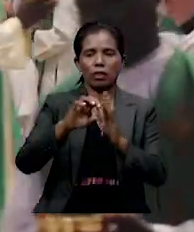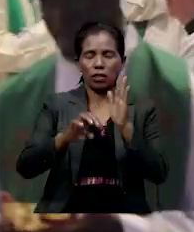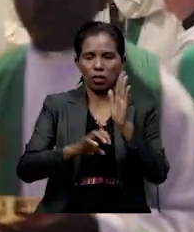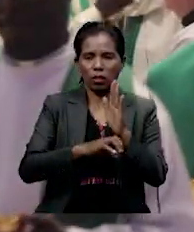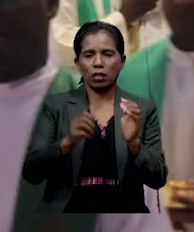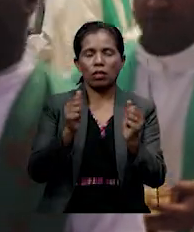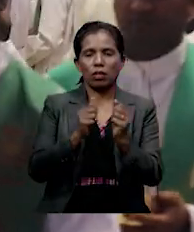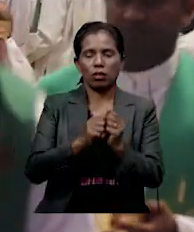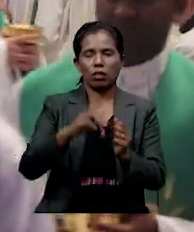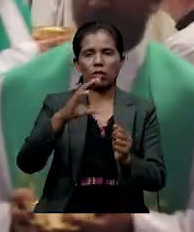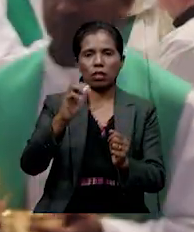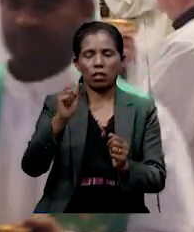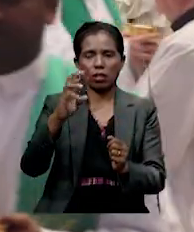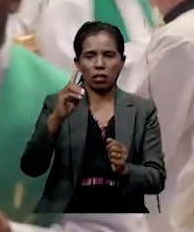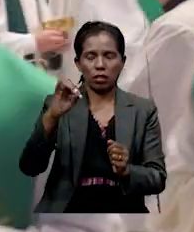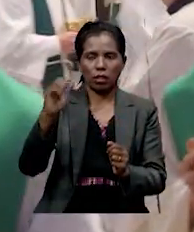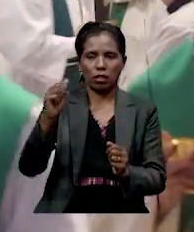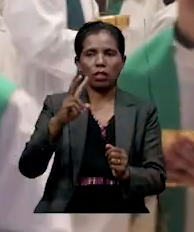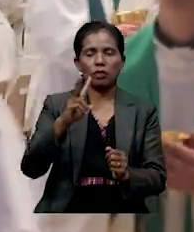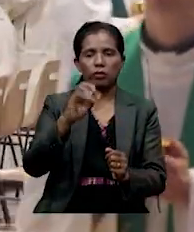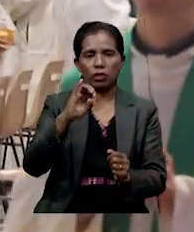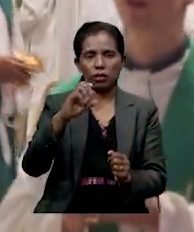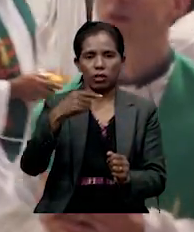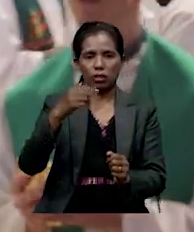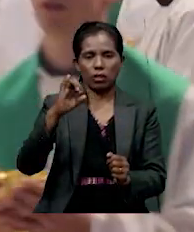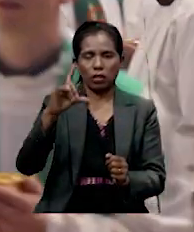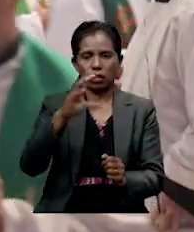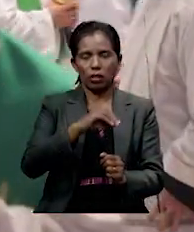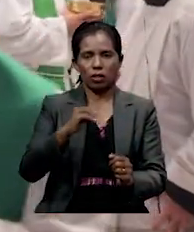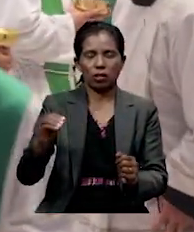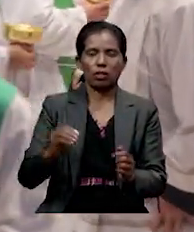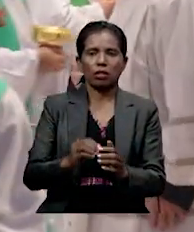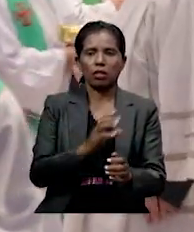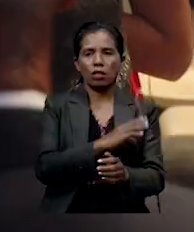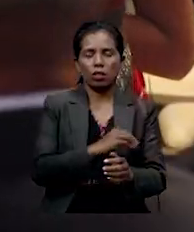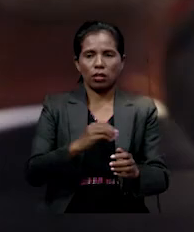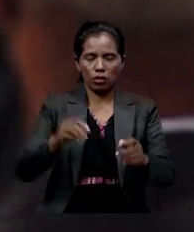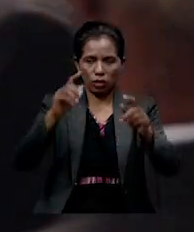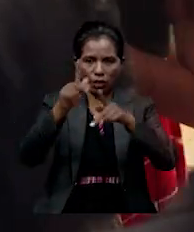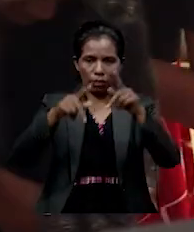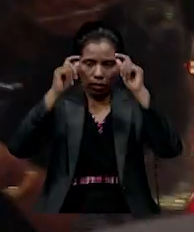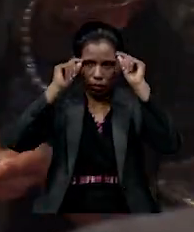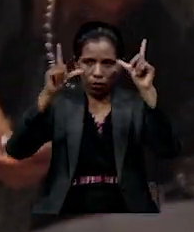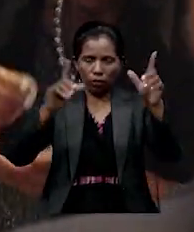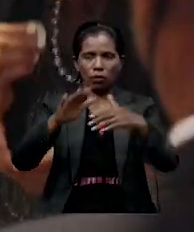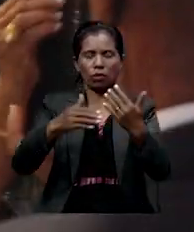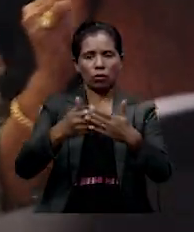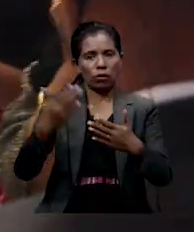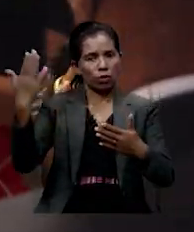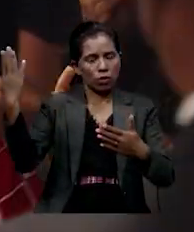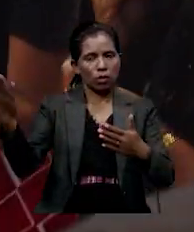o Cardeal Virgílio do Carmo da Silva, embaixadora Timor-Leste para Vaticano, na comunidade Timor-Ancira e a Vaticano Mos,